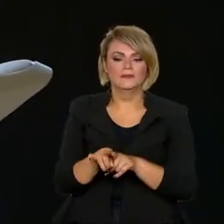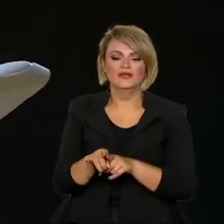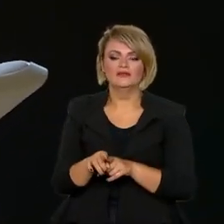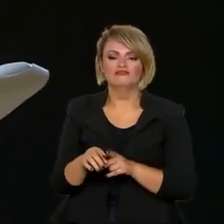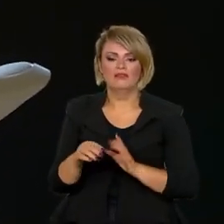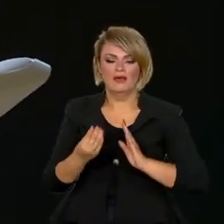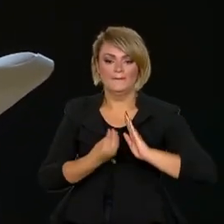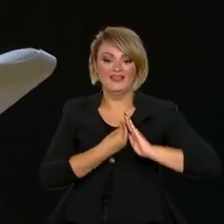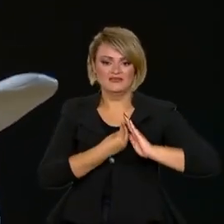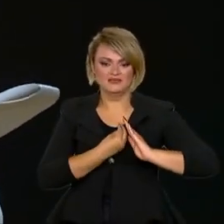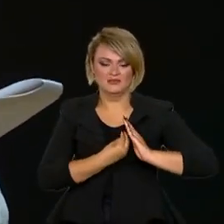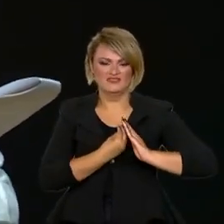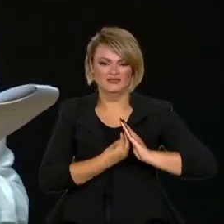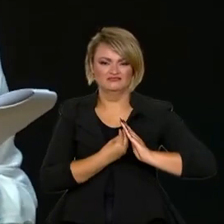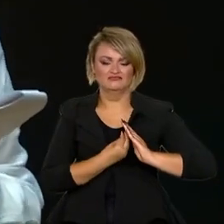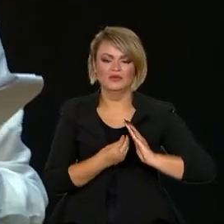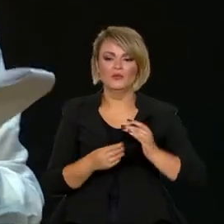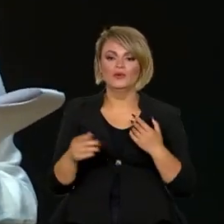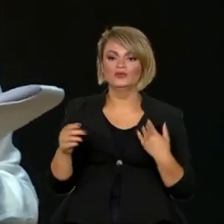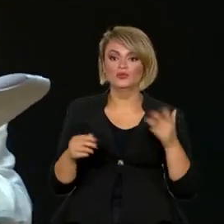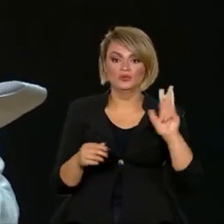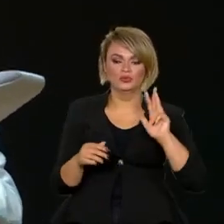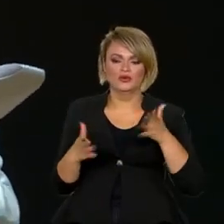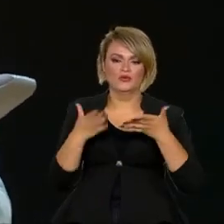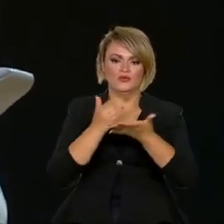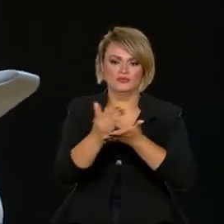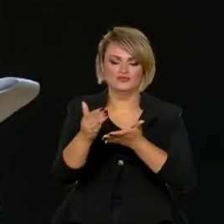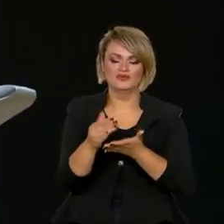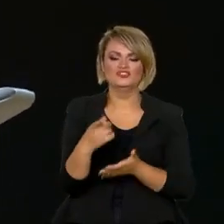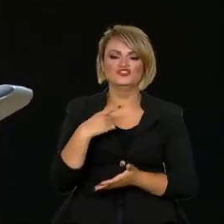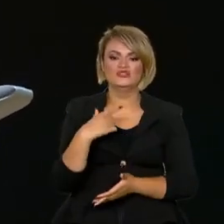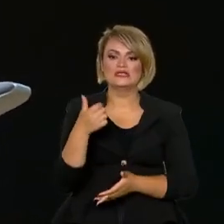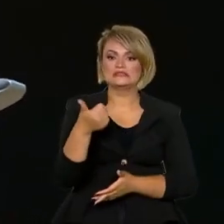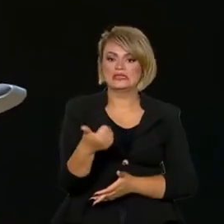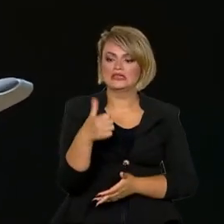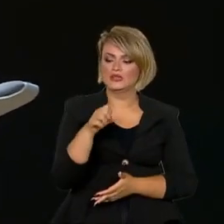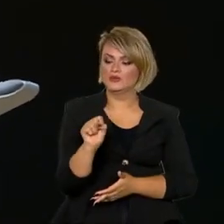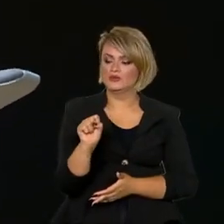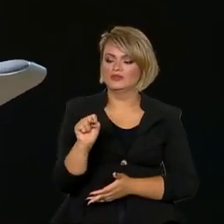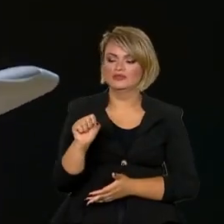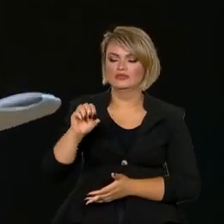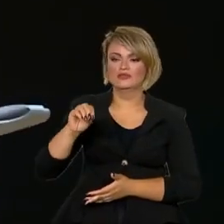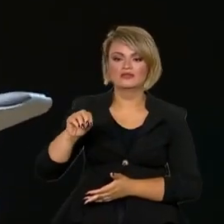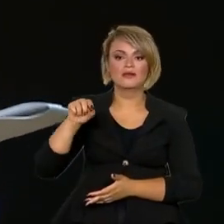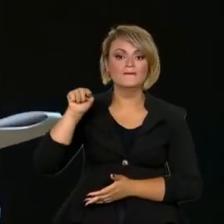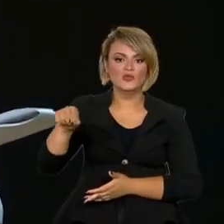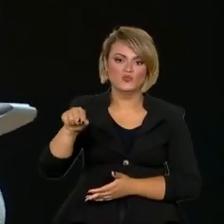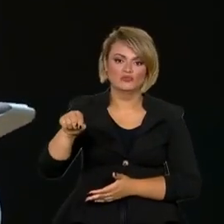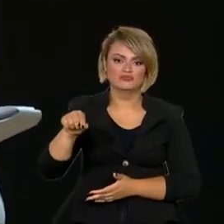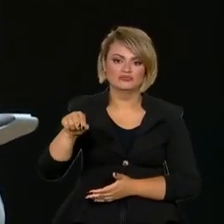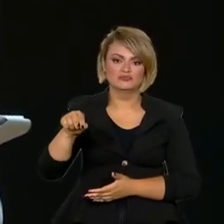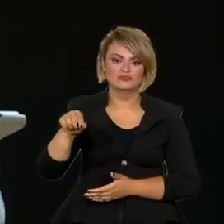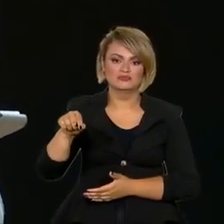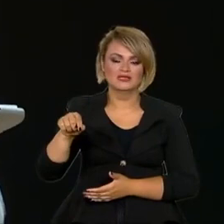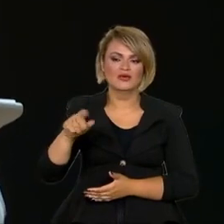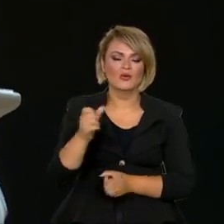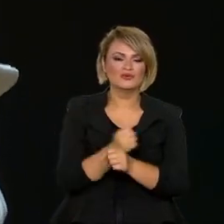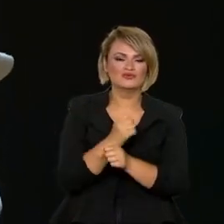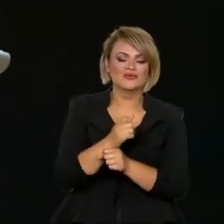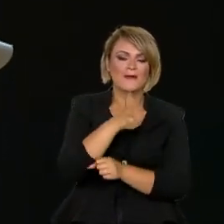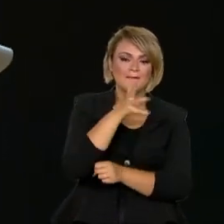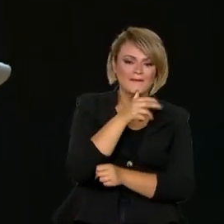Minha Casa Minha Vida, quando o presidente Lula chegou, tinha 180 mil unidades que estavam em ritmo lento